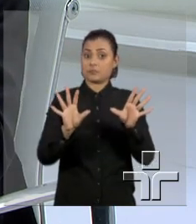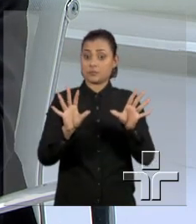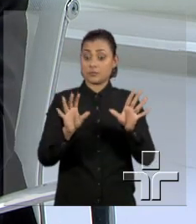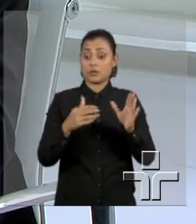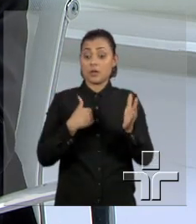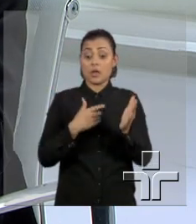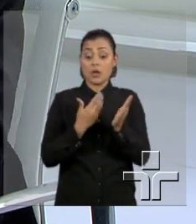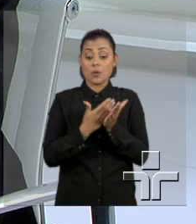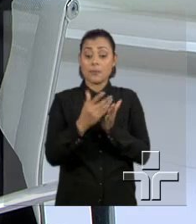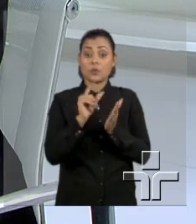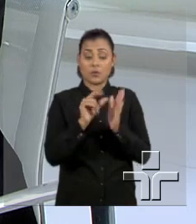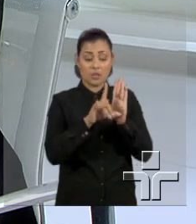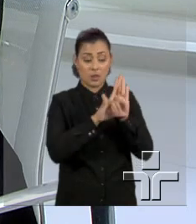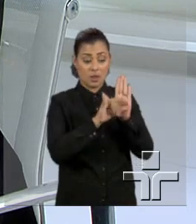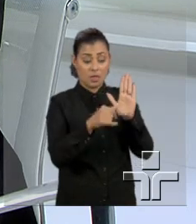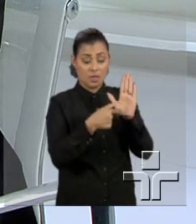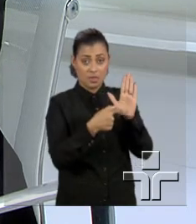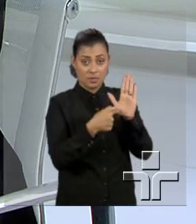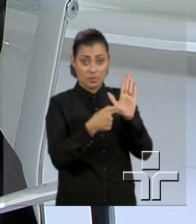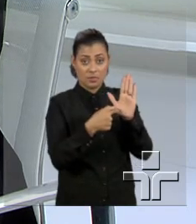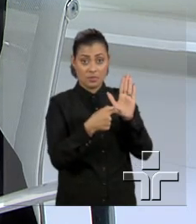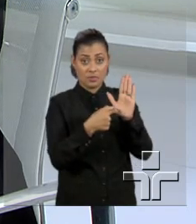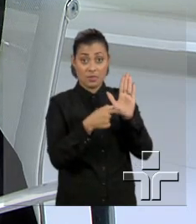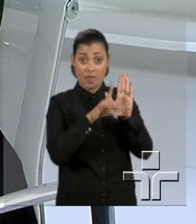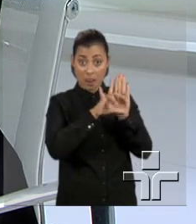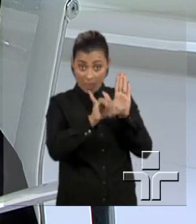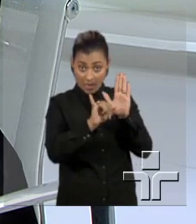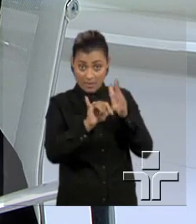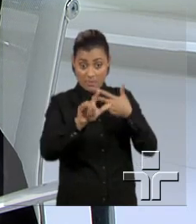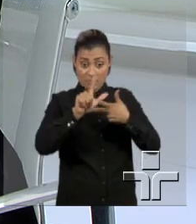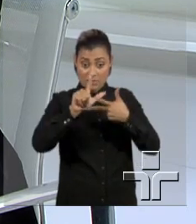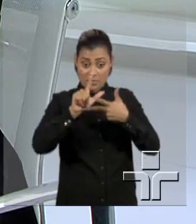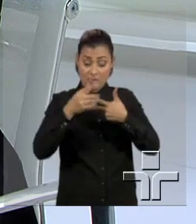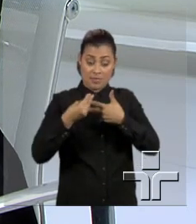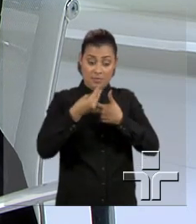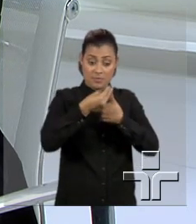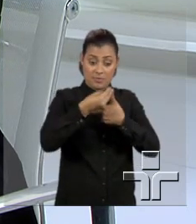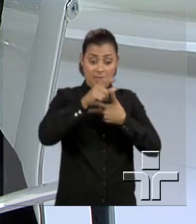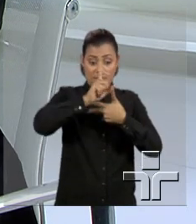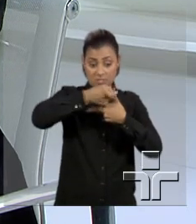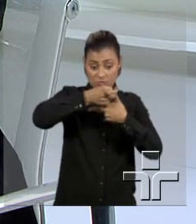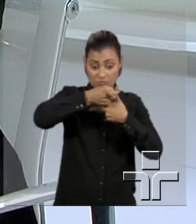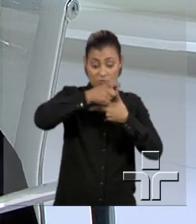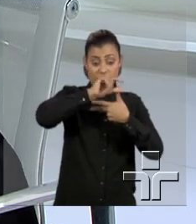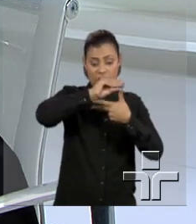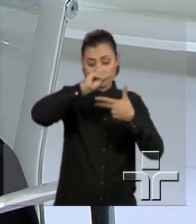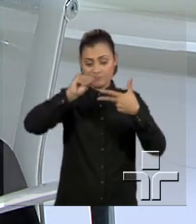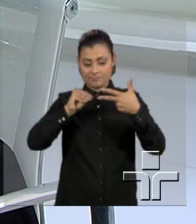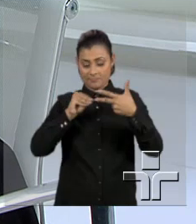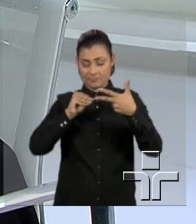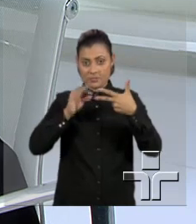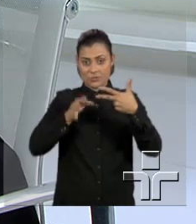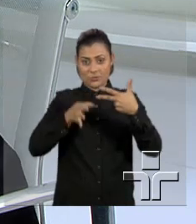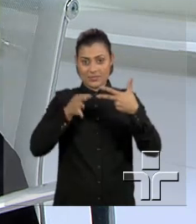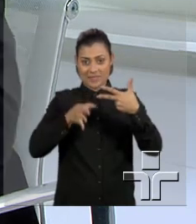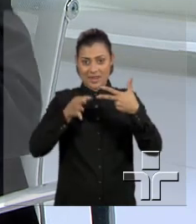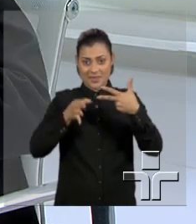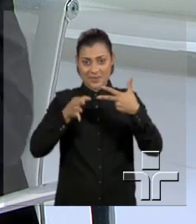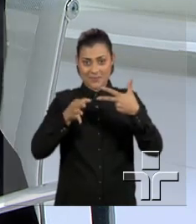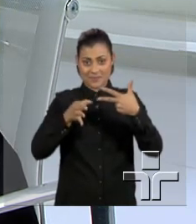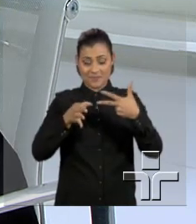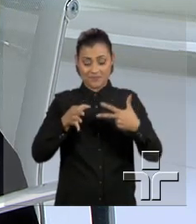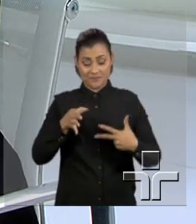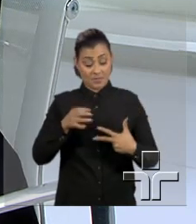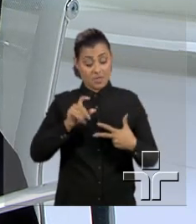lei, passa pelo executivo e termina no judiciário. Até porque é preciso um poder